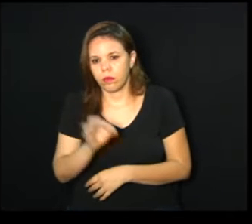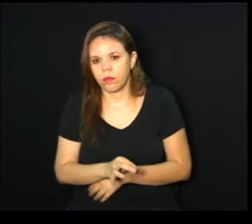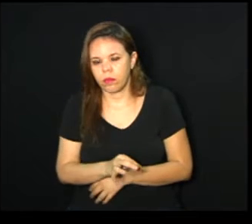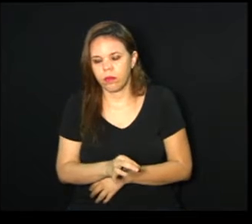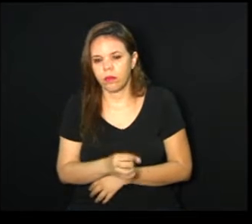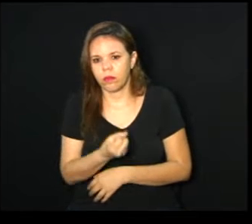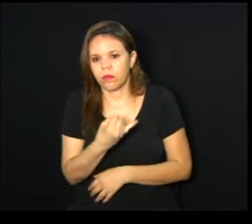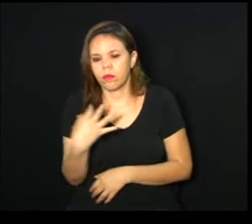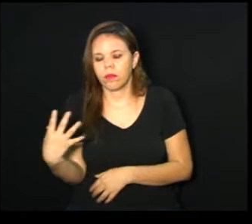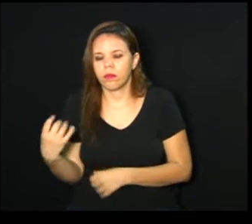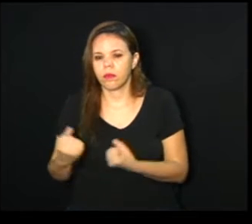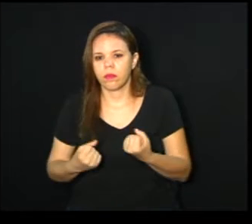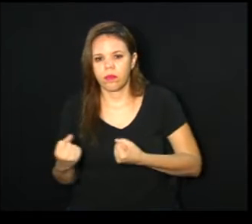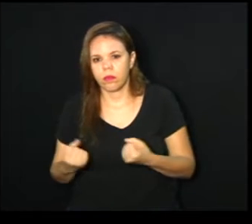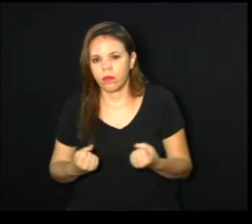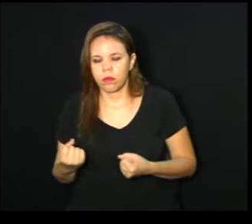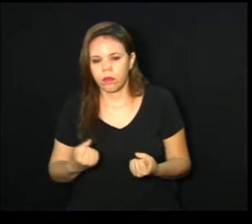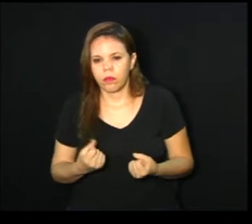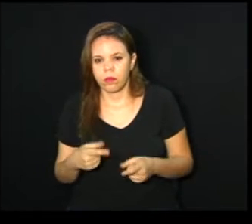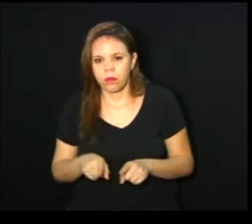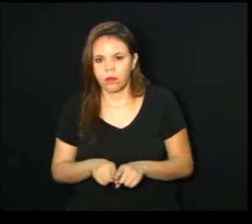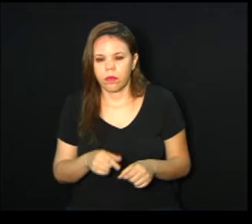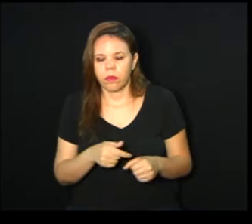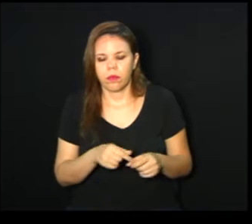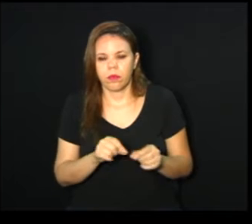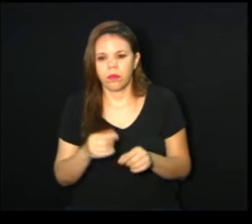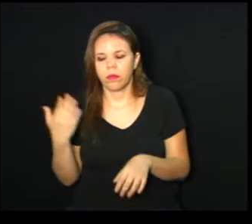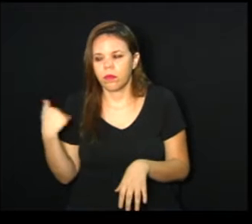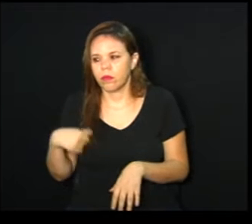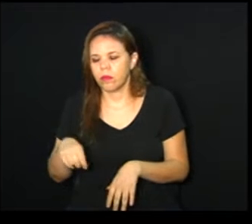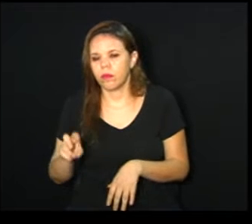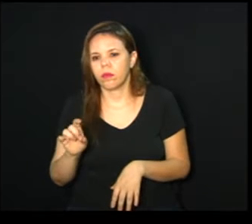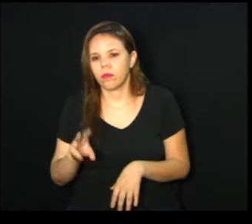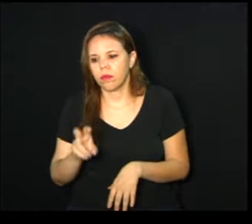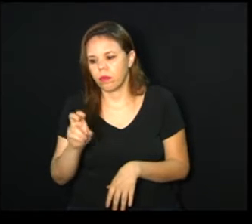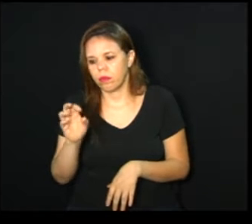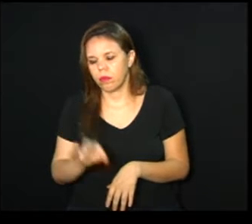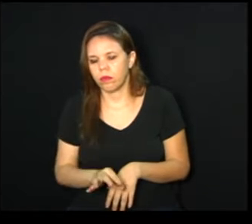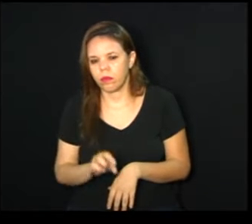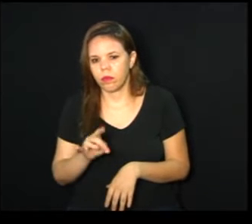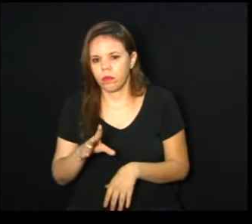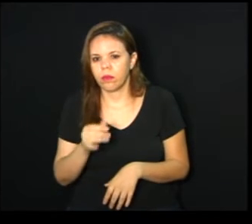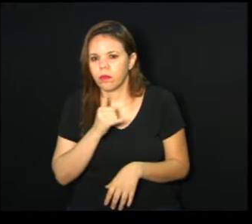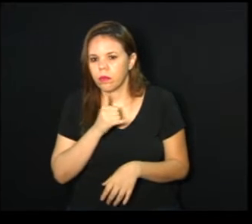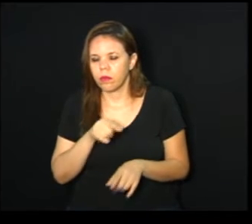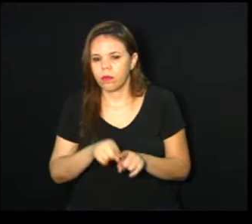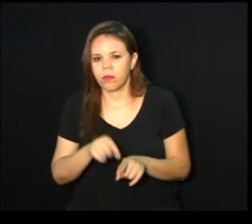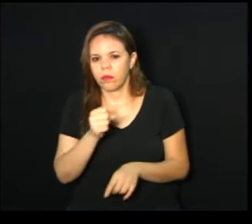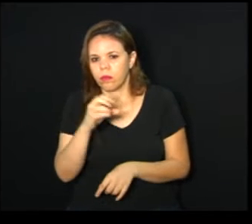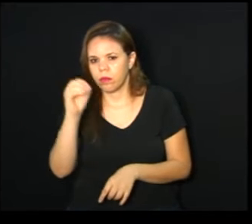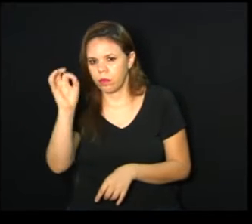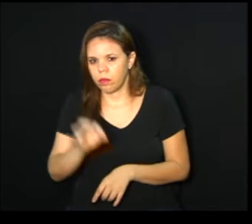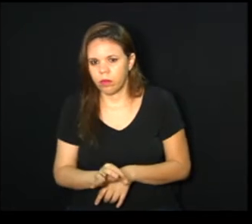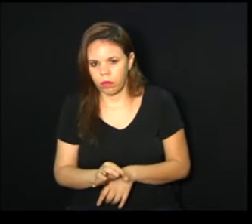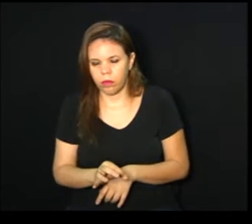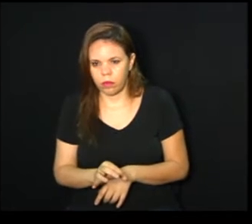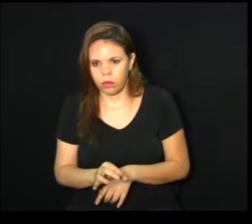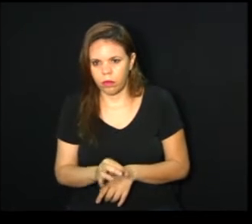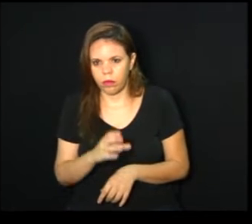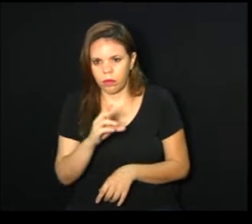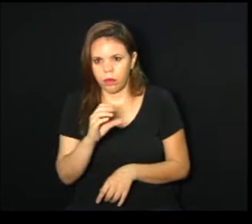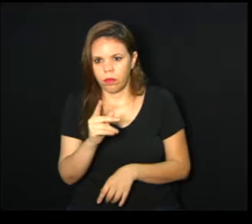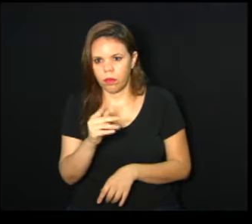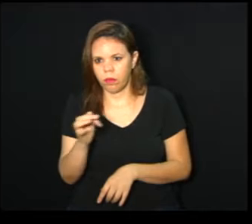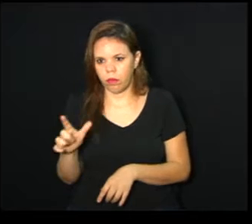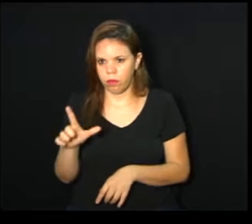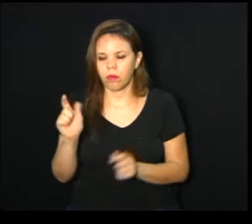frota hoje de veículos a combustão, se 5% fossem de veículos elétricos, basicamente 80% das redes da CPFL estariam